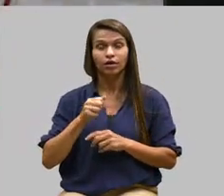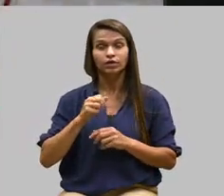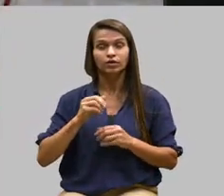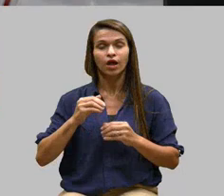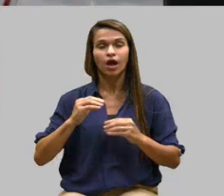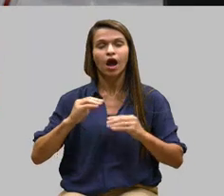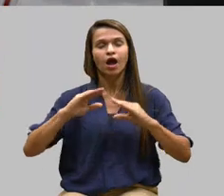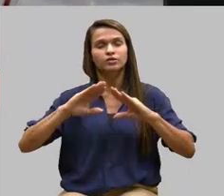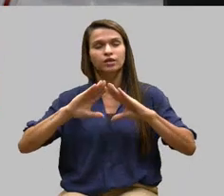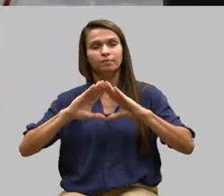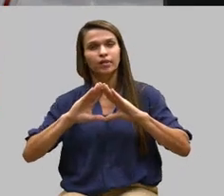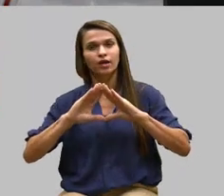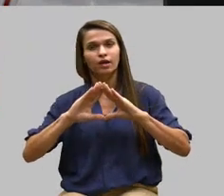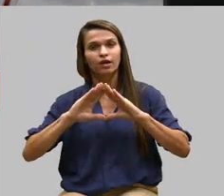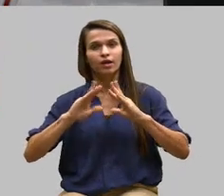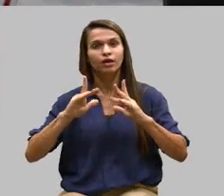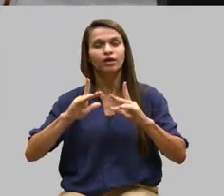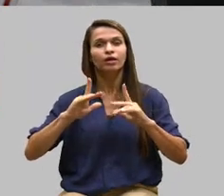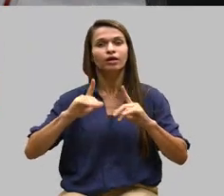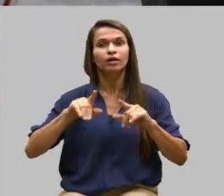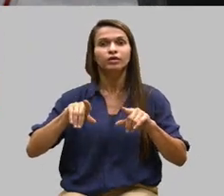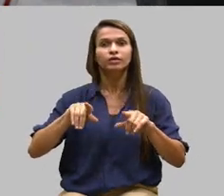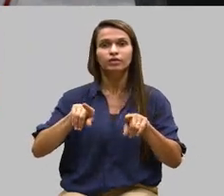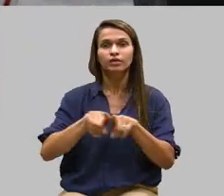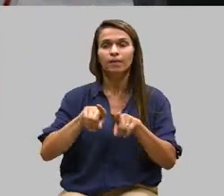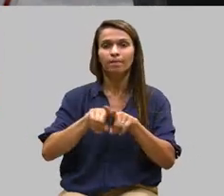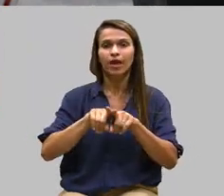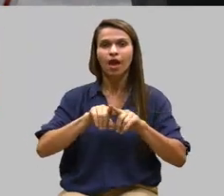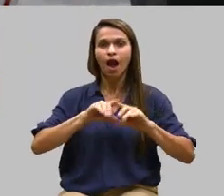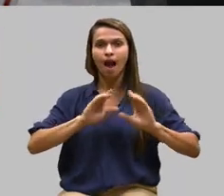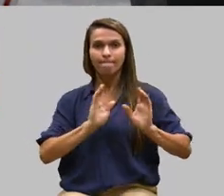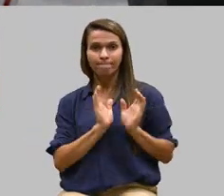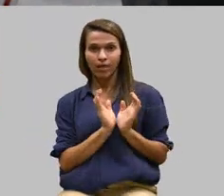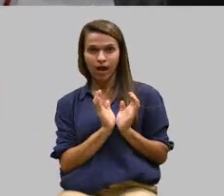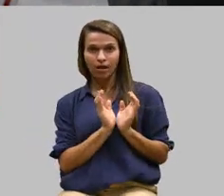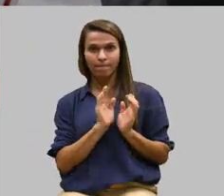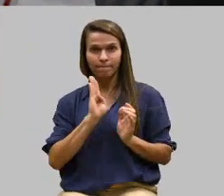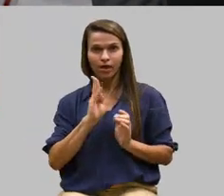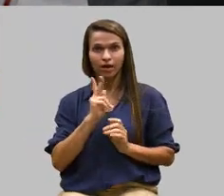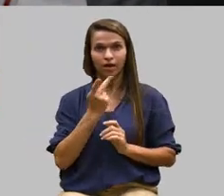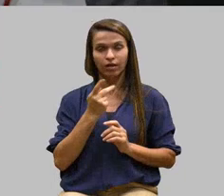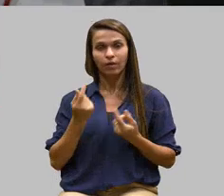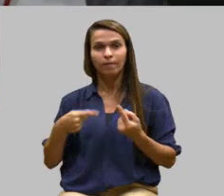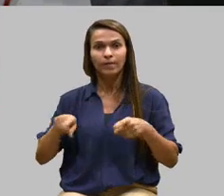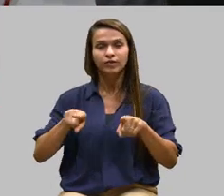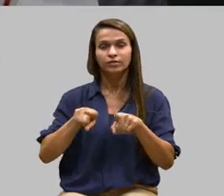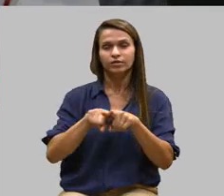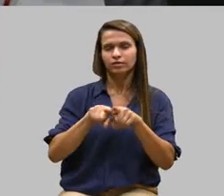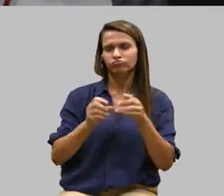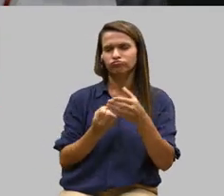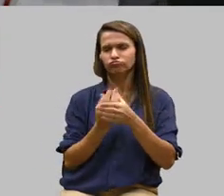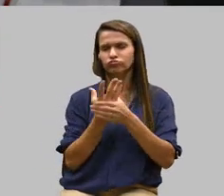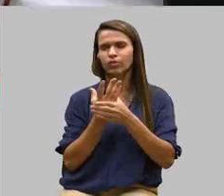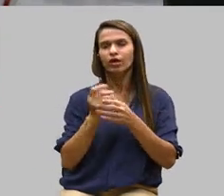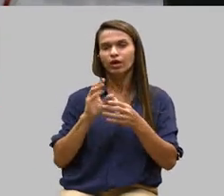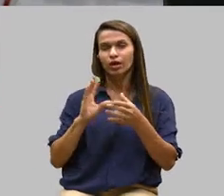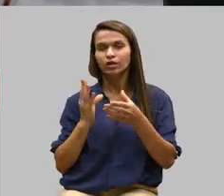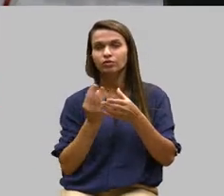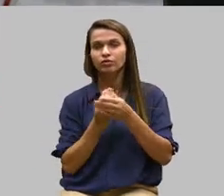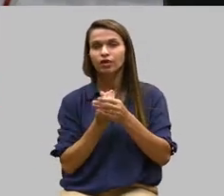Legislativa e a pai BH está sendo estruturado uma parceria no sentido da inclusão